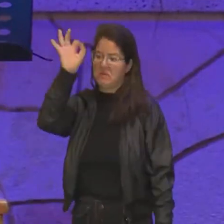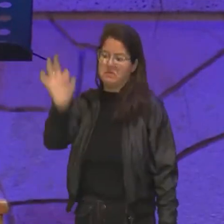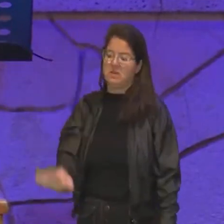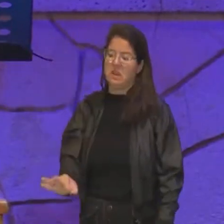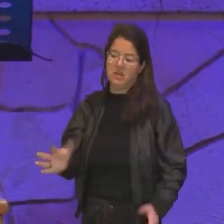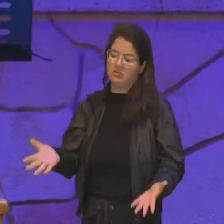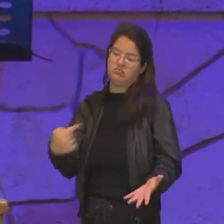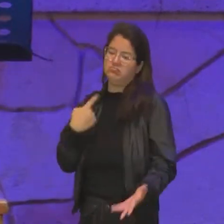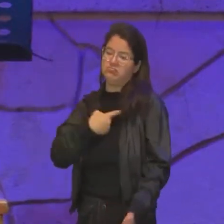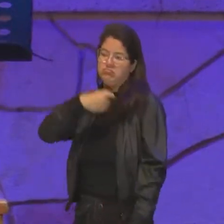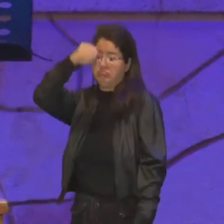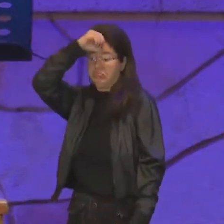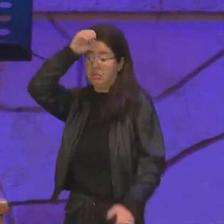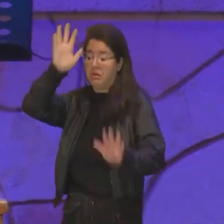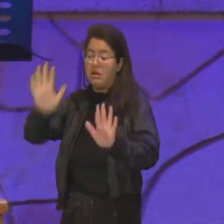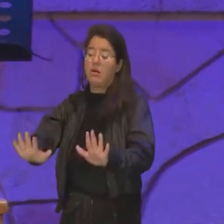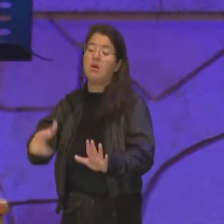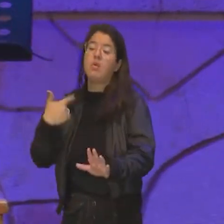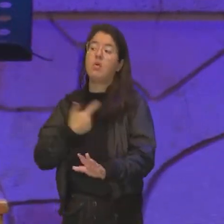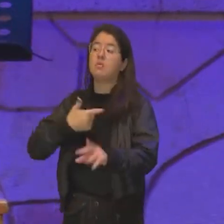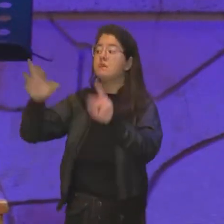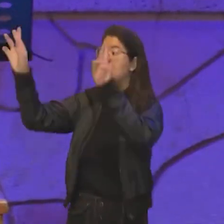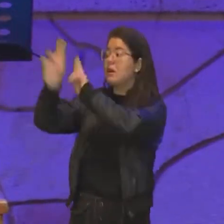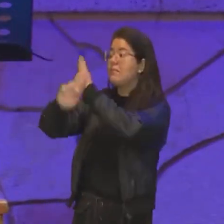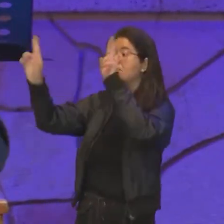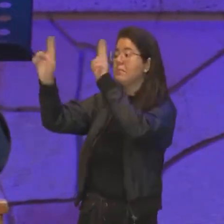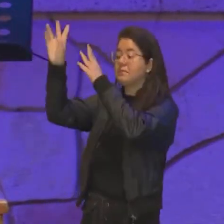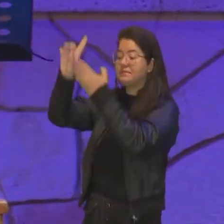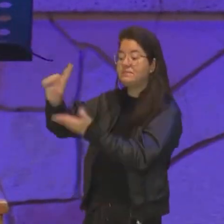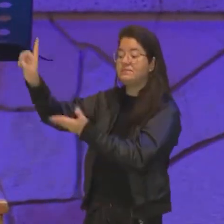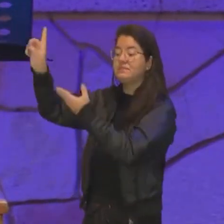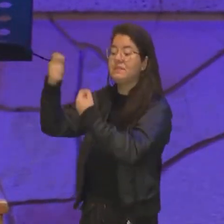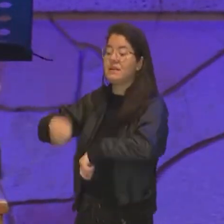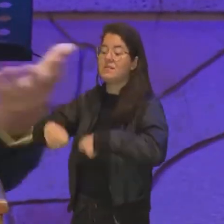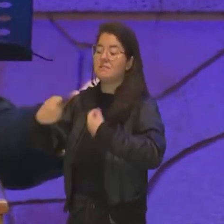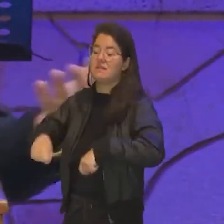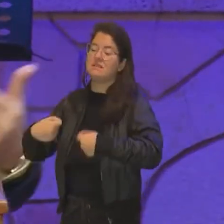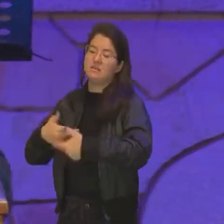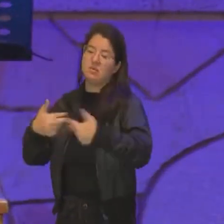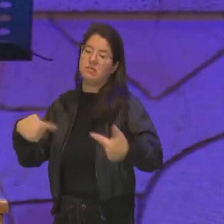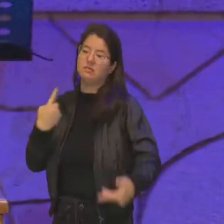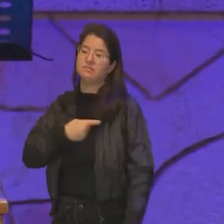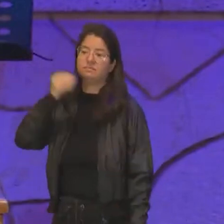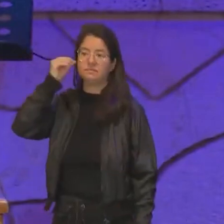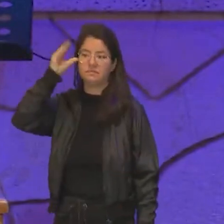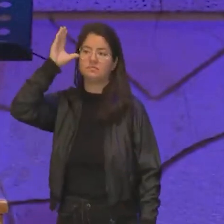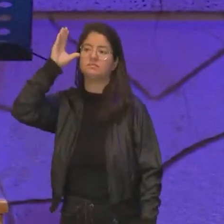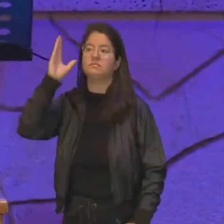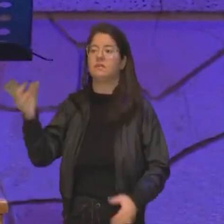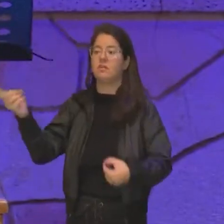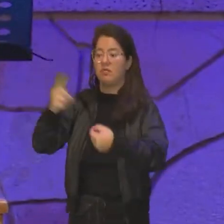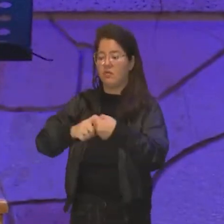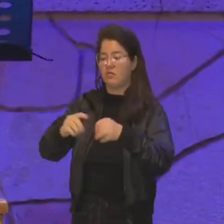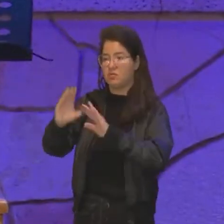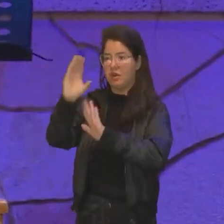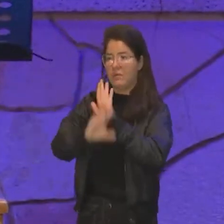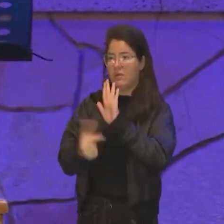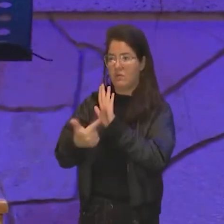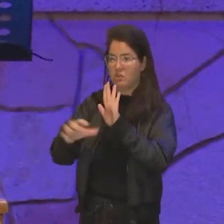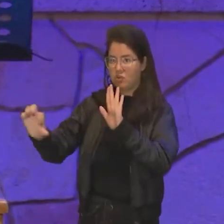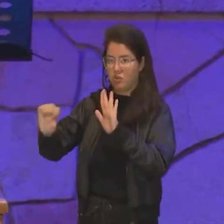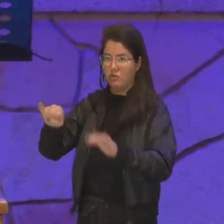Mas a verdade é que o nosso relacionamento com Deus depende daquilo que nós conhecemos. Volte lá para o capítulo 29 de